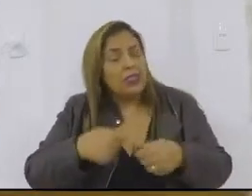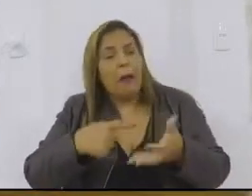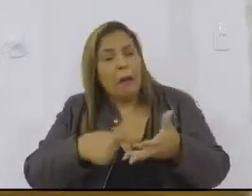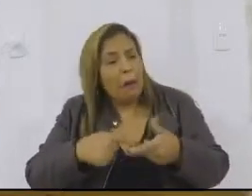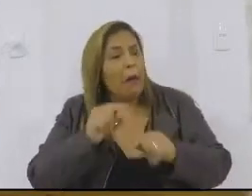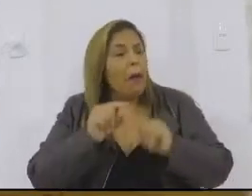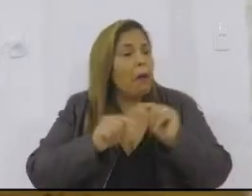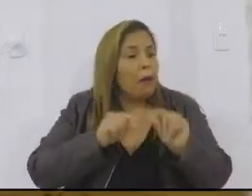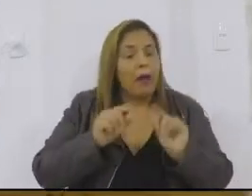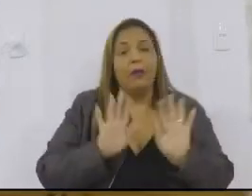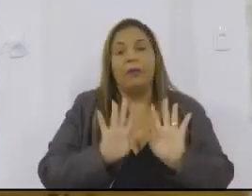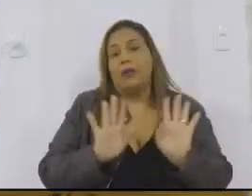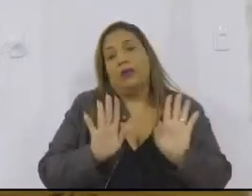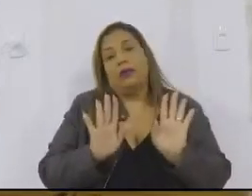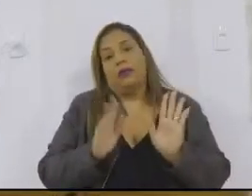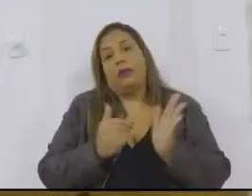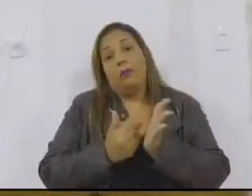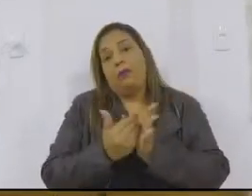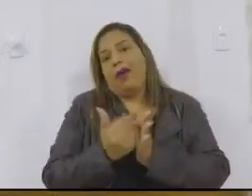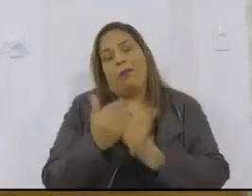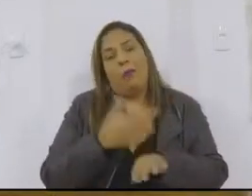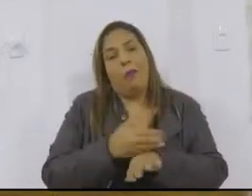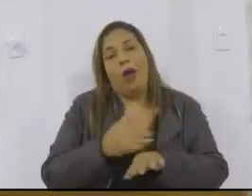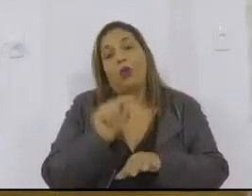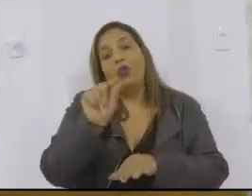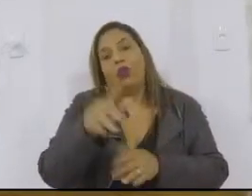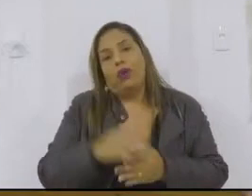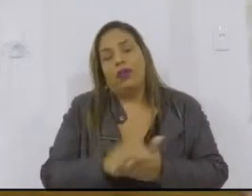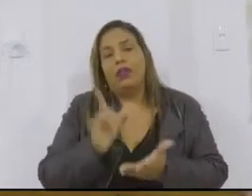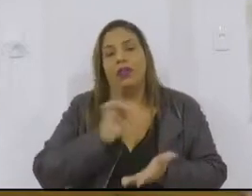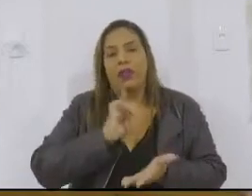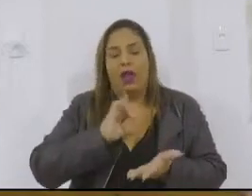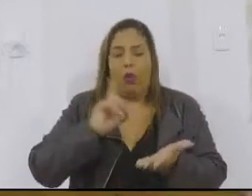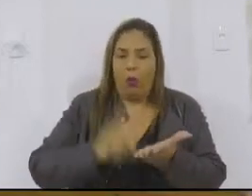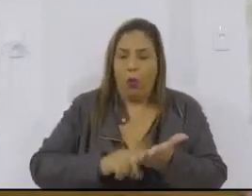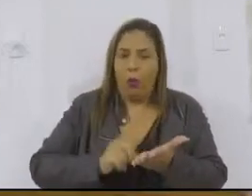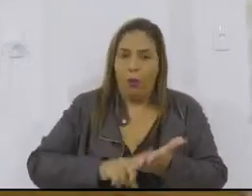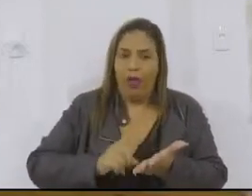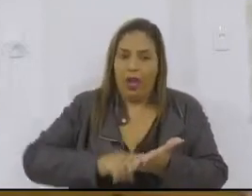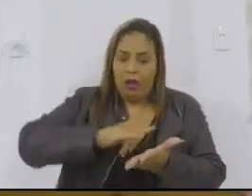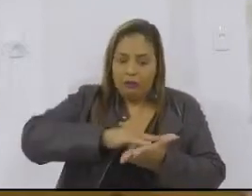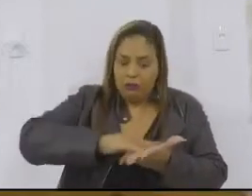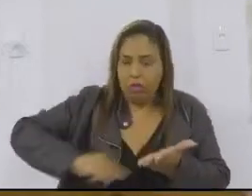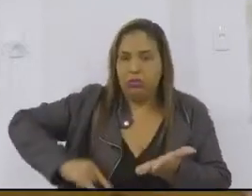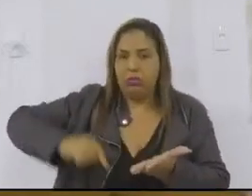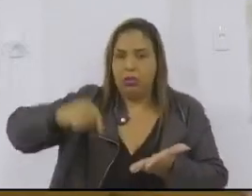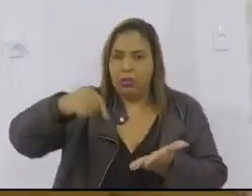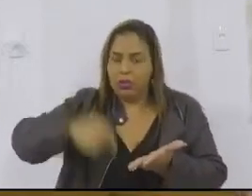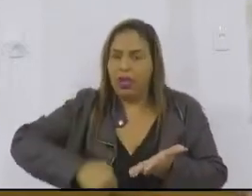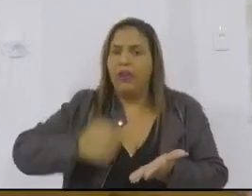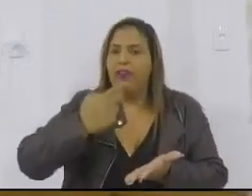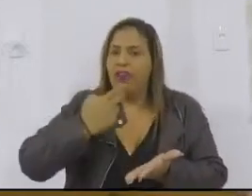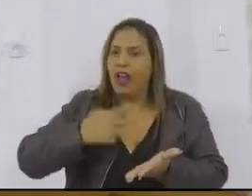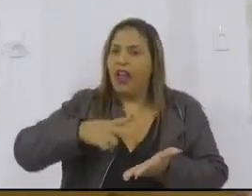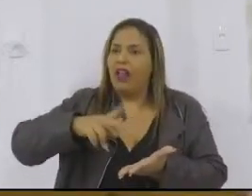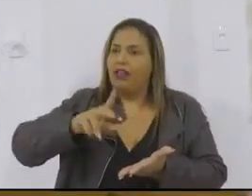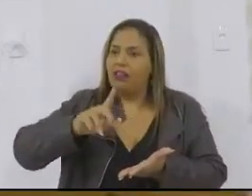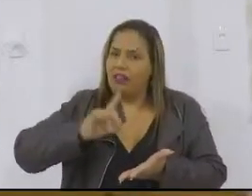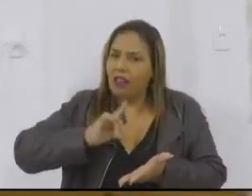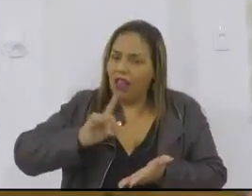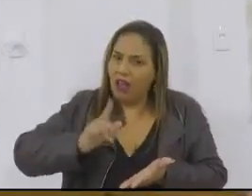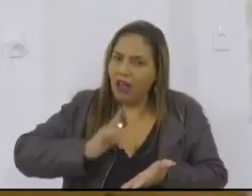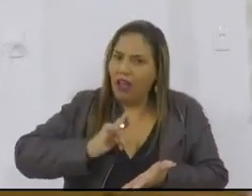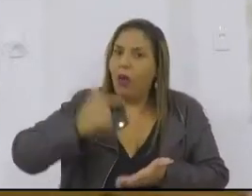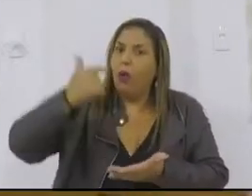Agora, a partir do momento que ele tem um contrato no município, esse contrato, dizendo bem, é desde da